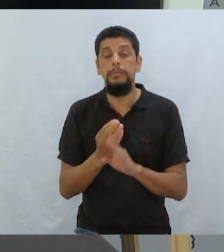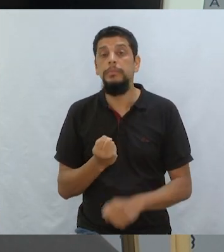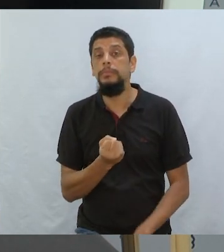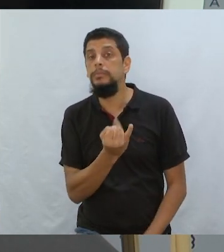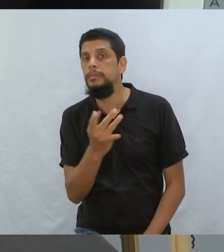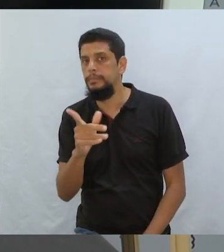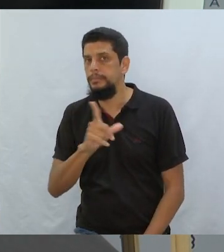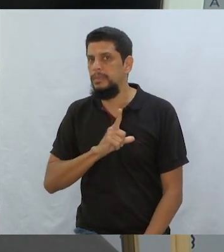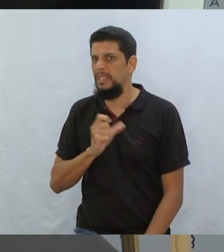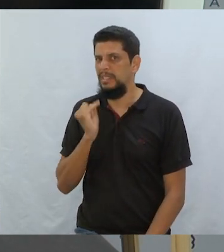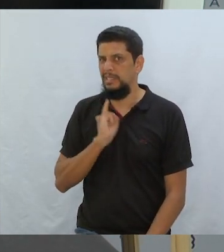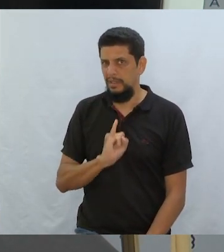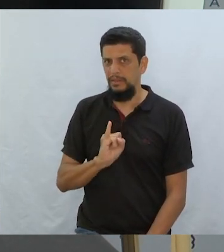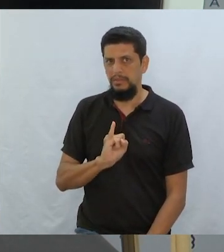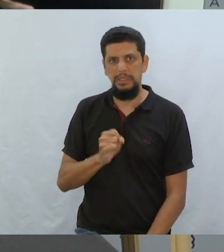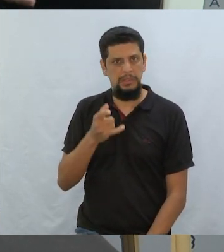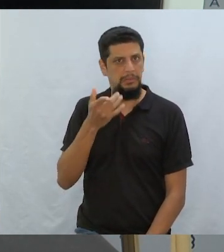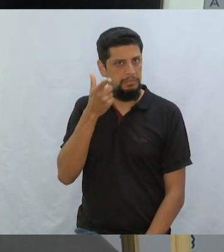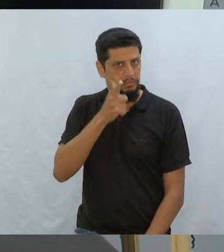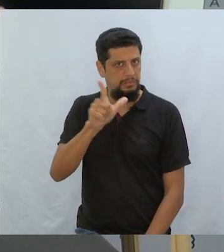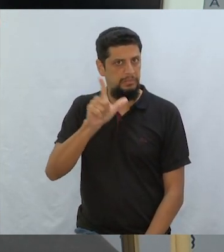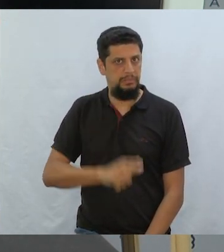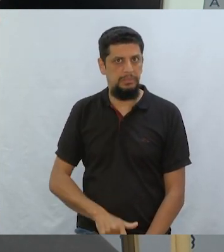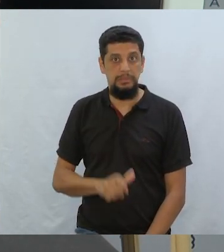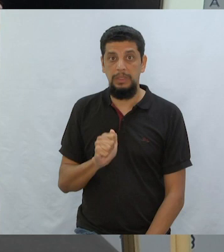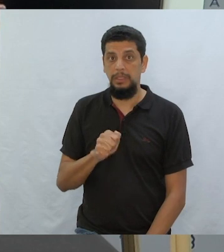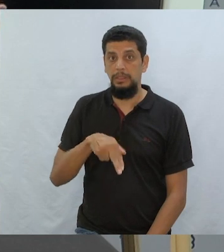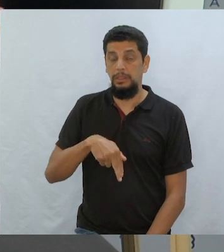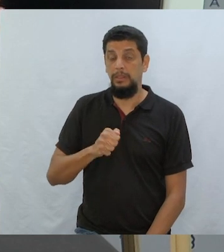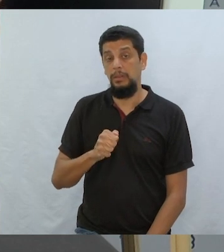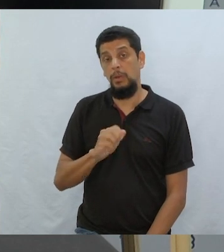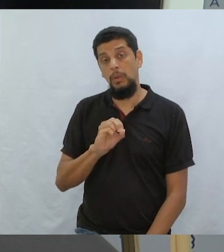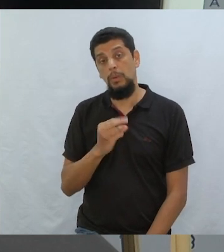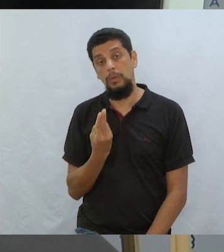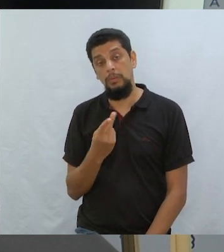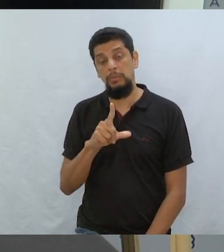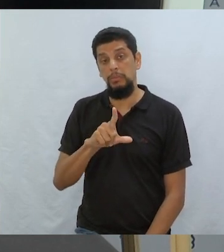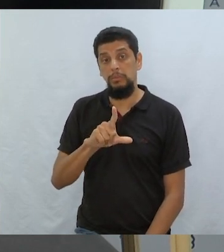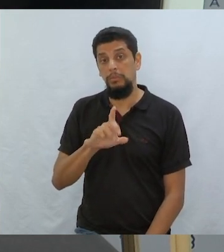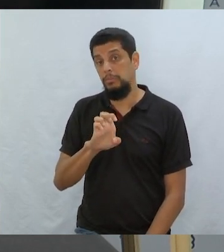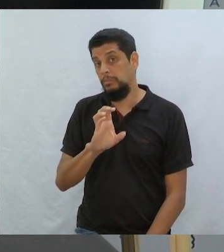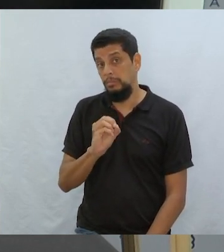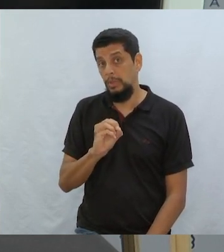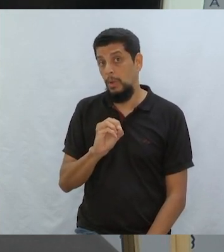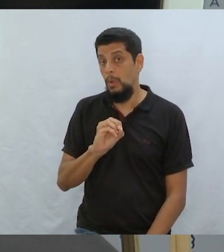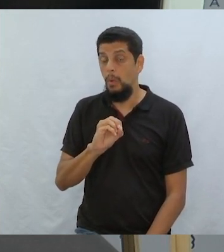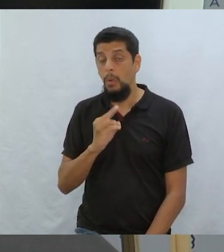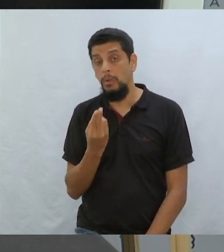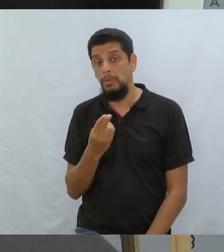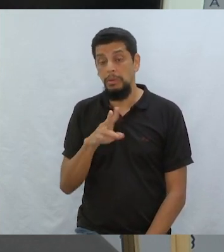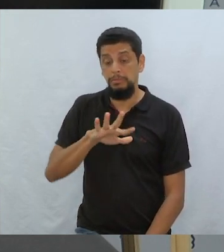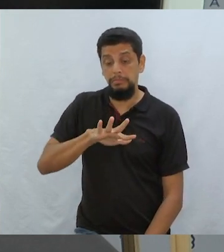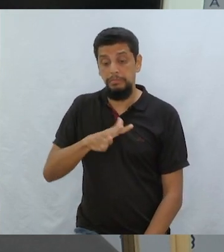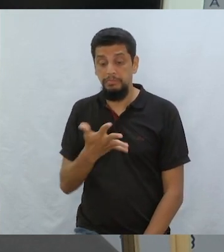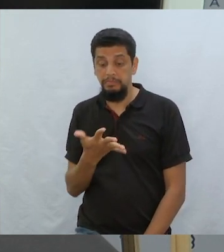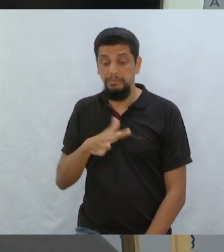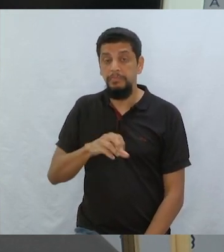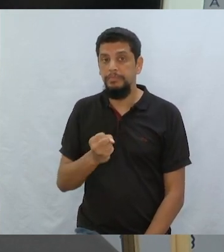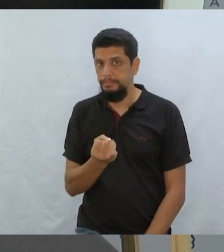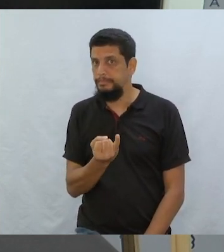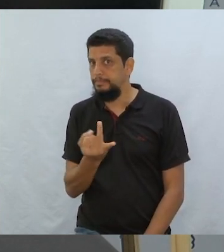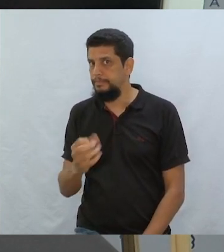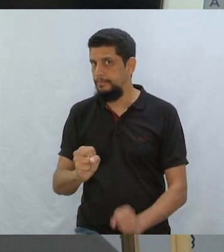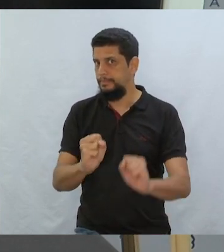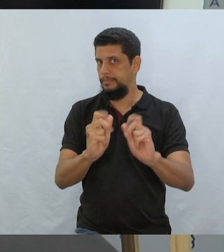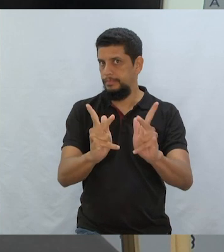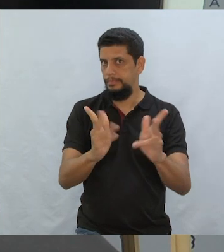quem acertou. Se vocês acertaram, se foi a Ana e o Léo, ou o Léo que acertaram, ou quem se aproximou da quantidade,